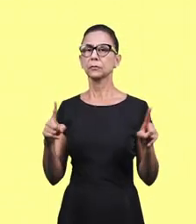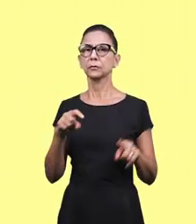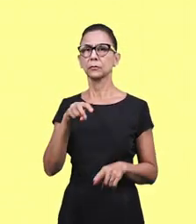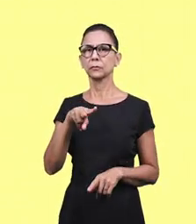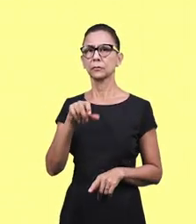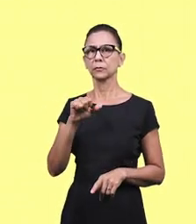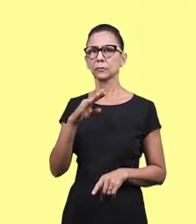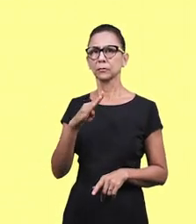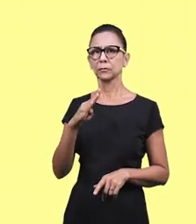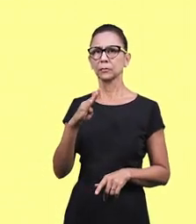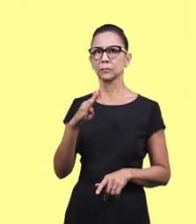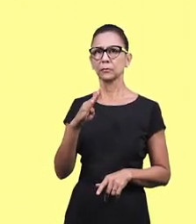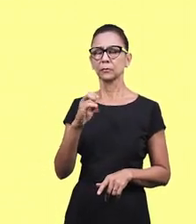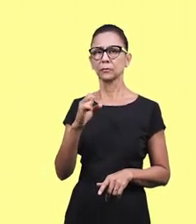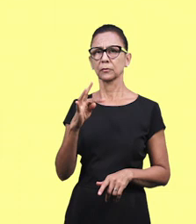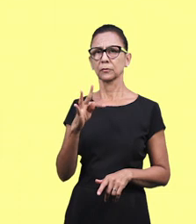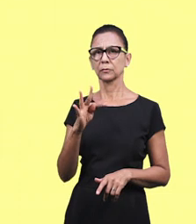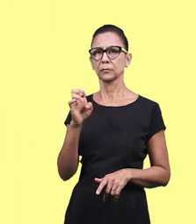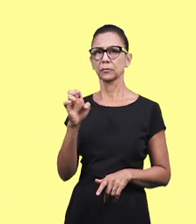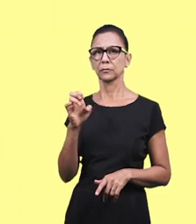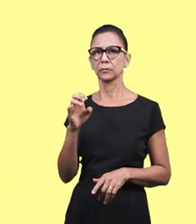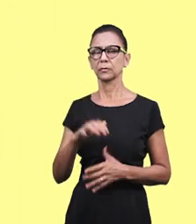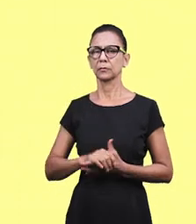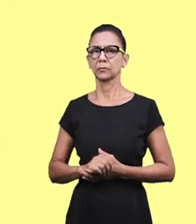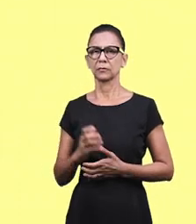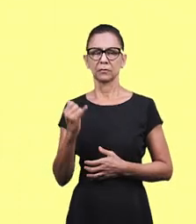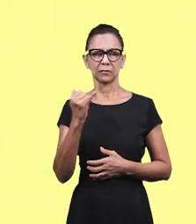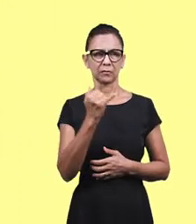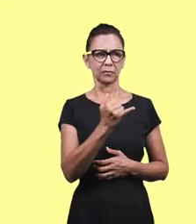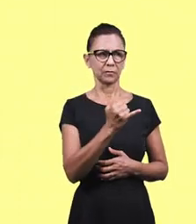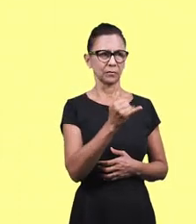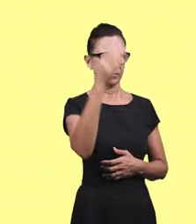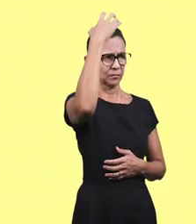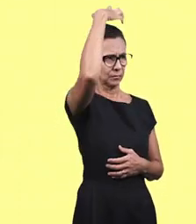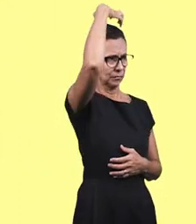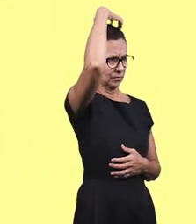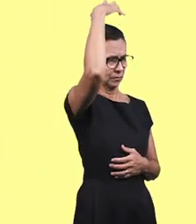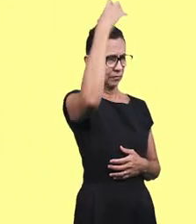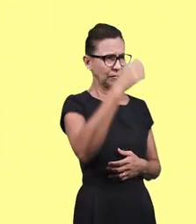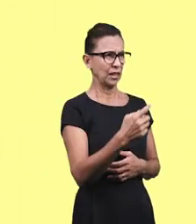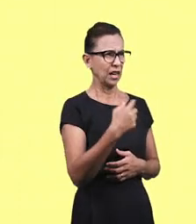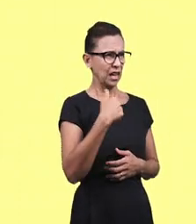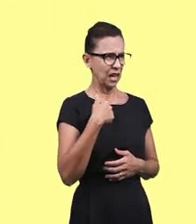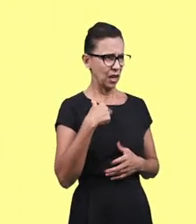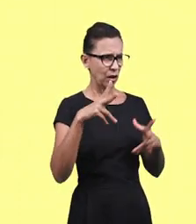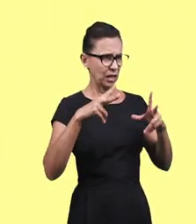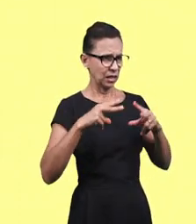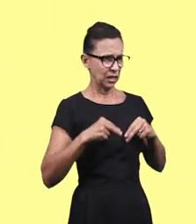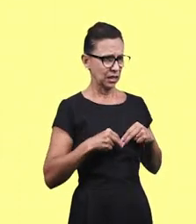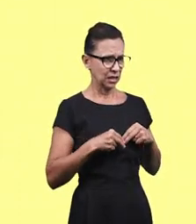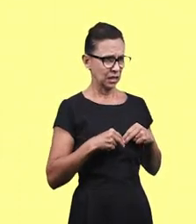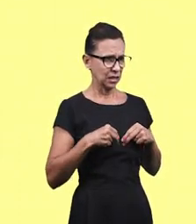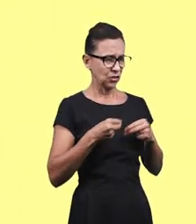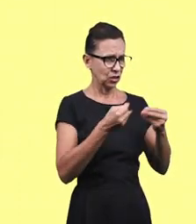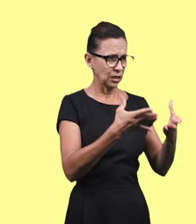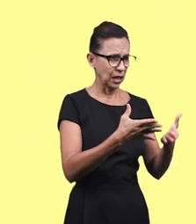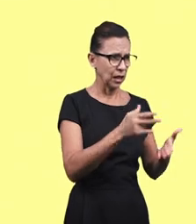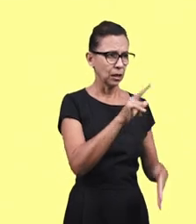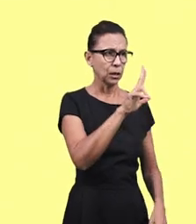a Acabe: guarda-me o Senhor de que eu te dê a herança de meus pais. Glória a Deus.